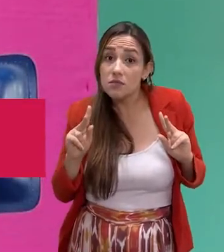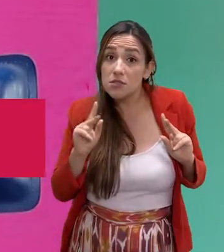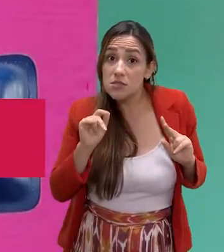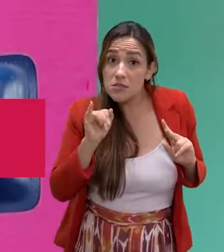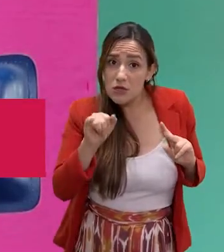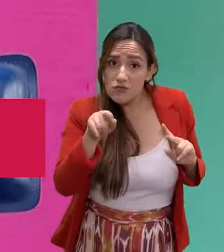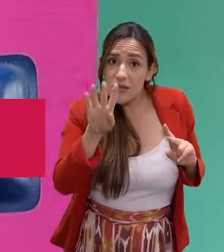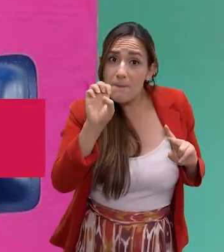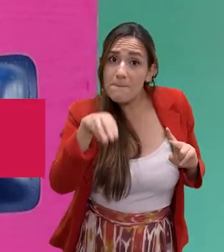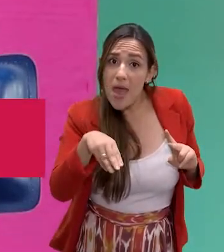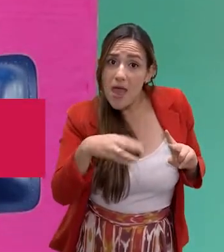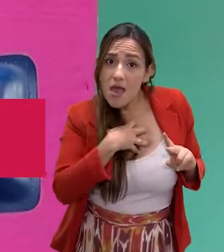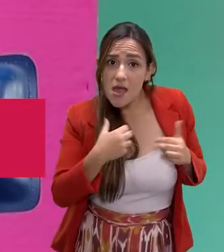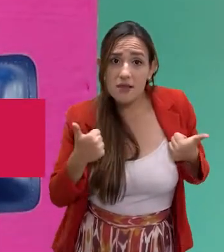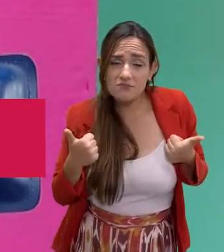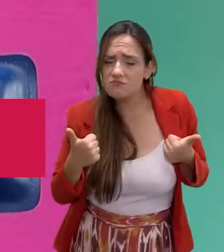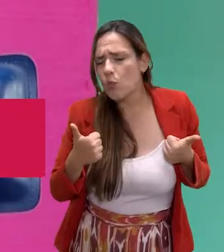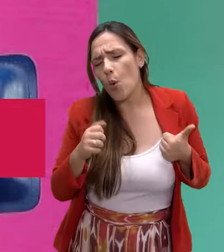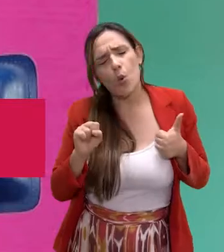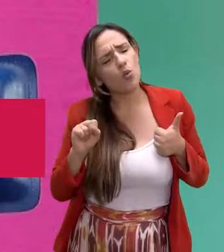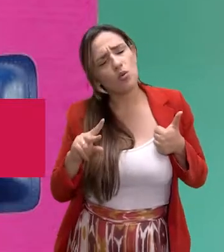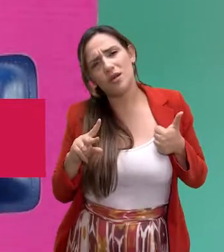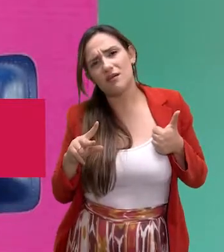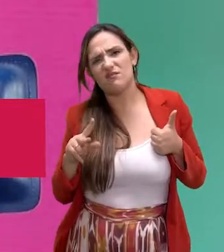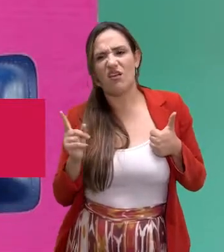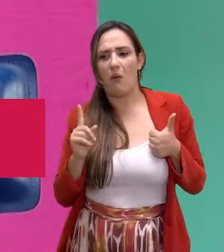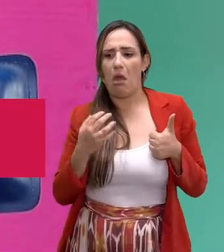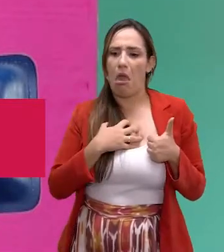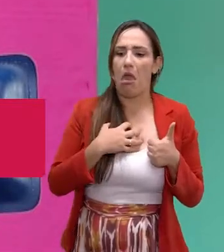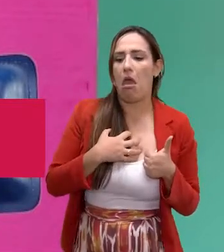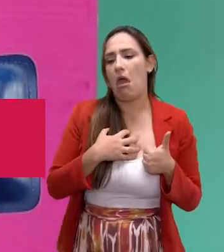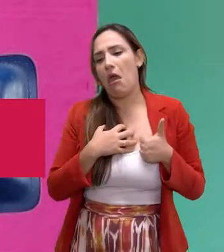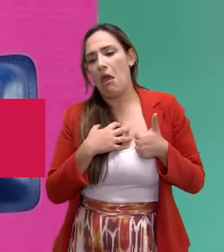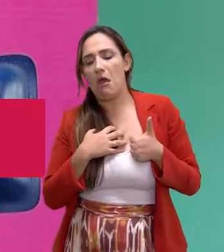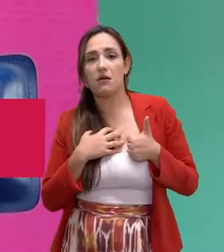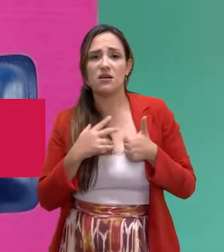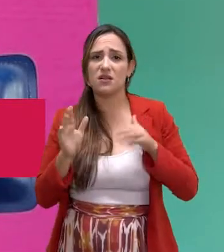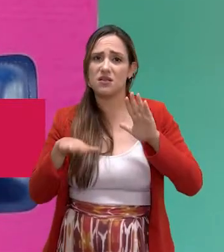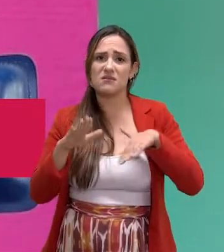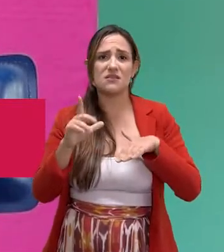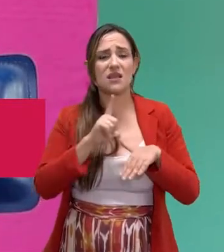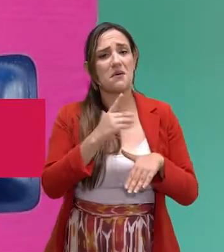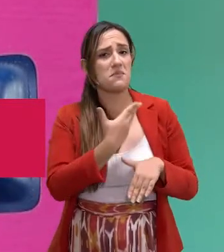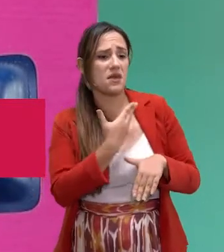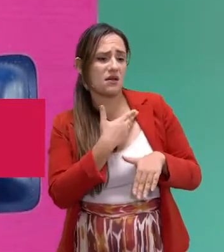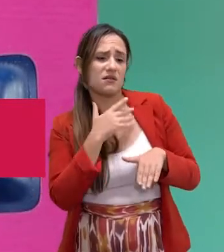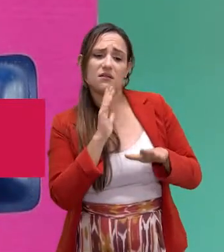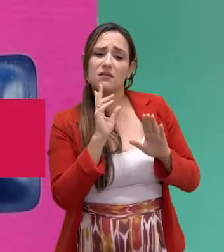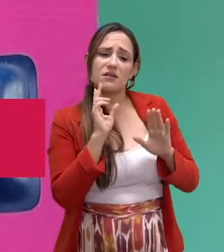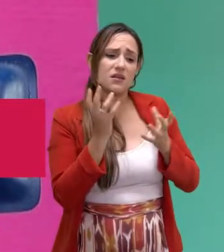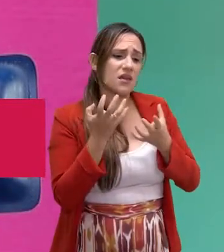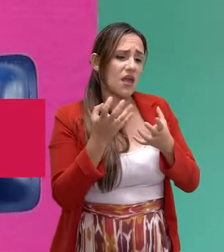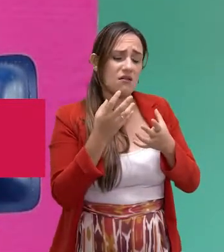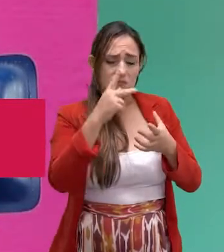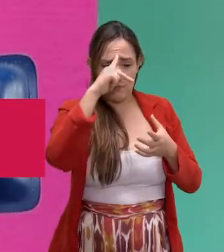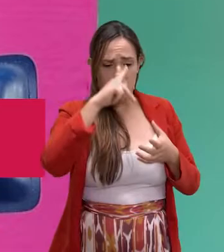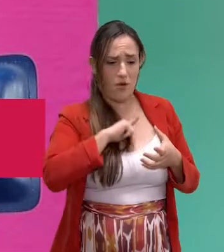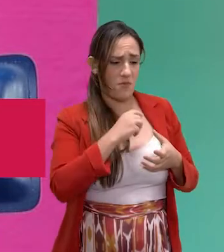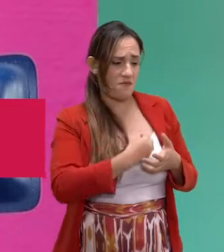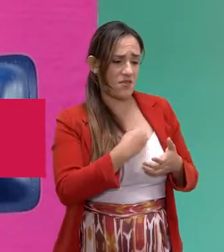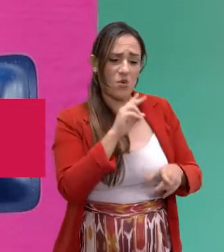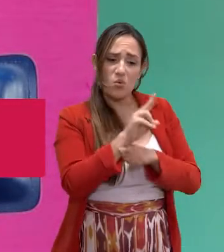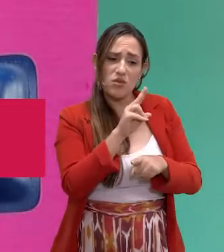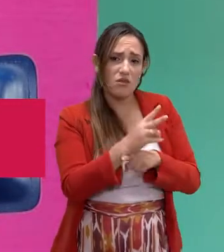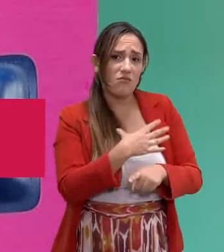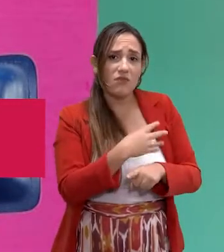sua escolha, e não olhar para o que o outro fala da sua escolha. Então, eu tenho amigas, por exemplo, que maternam, escolheram isso como uma